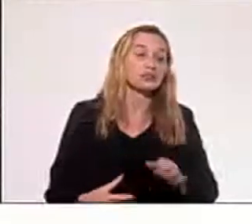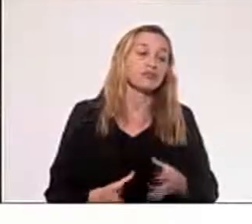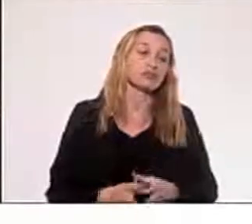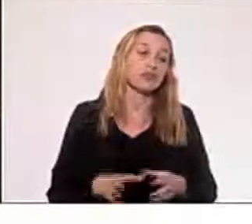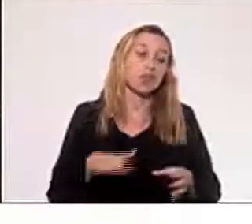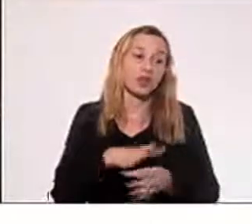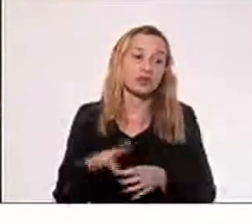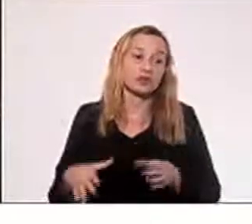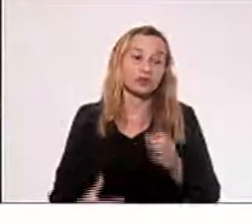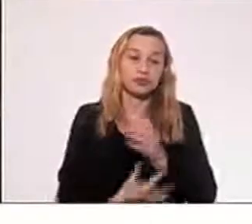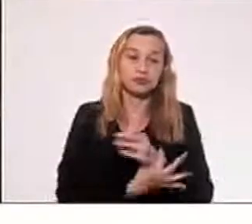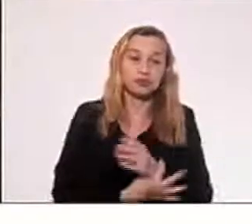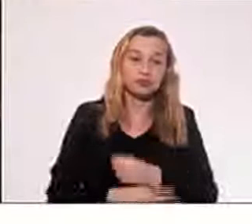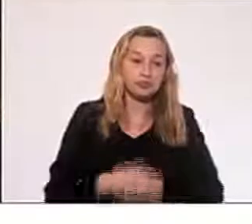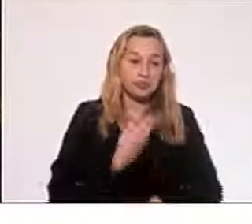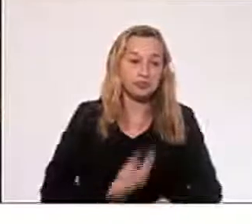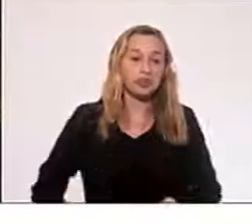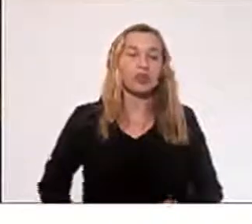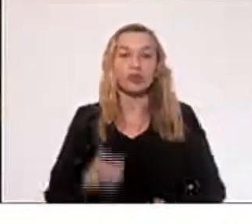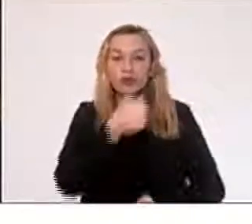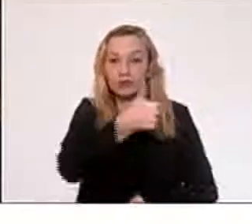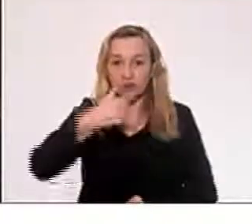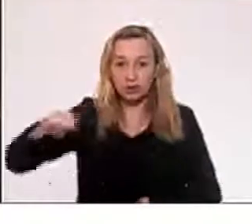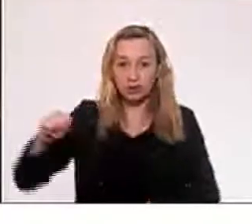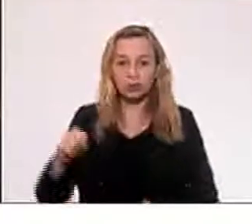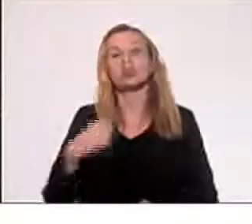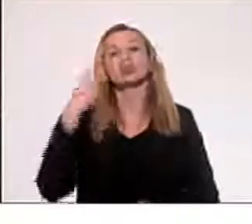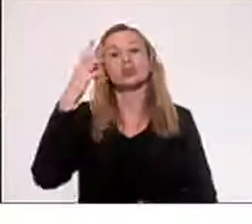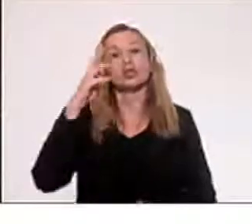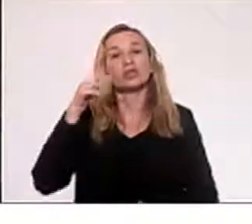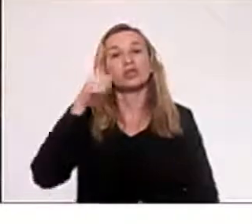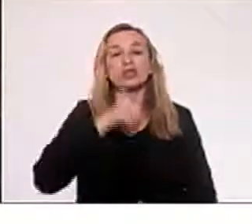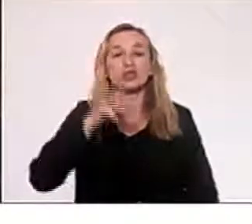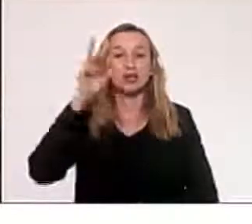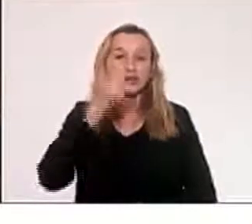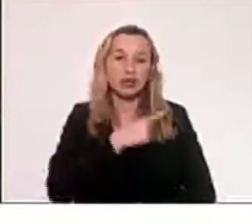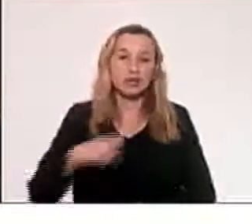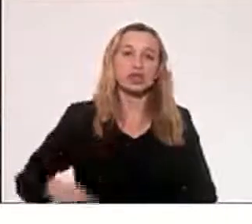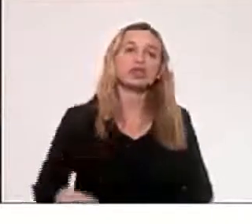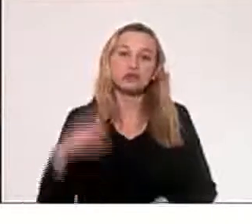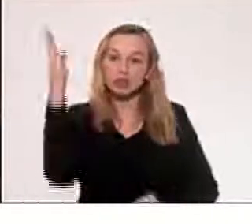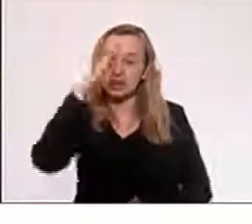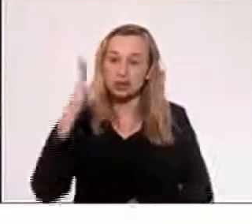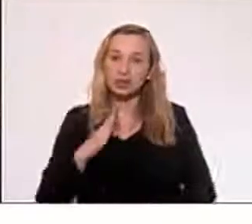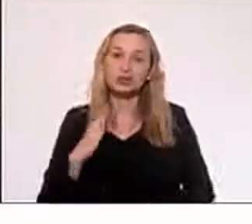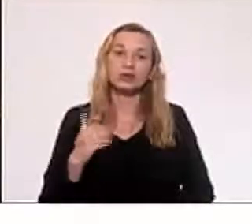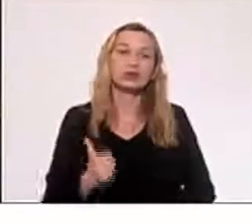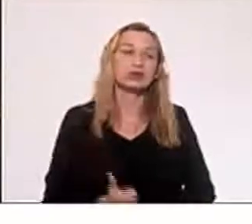Pública. Em 2018, senhora presidente, no Brasil, ocorreram